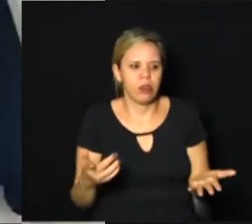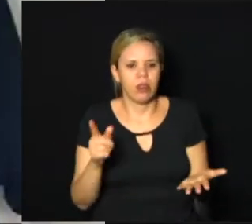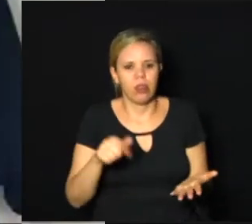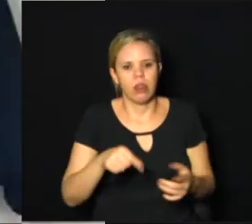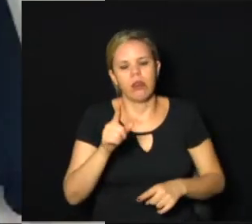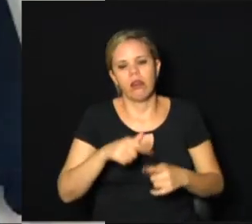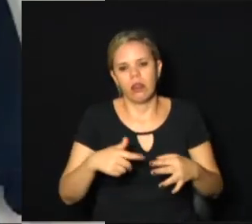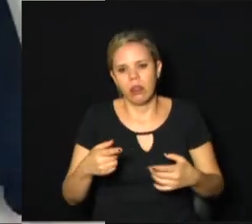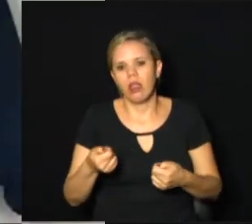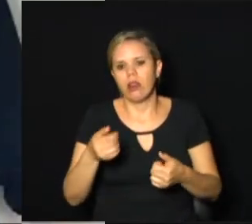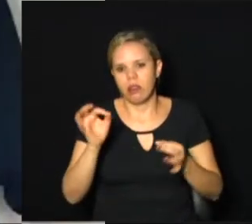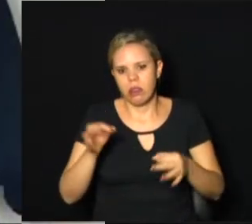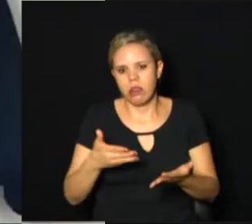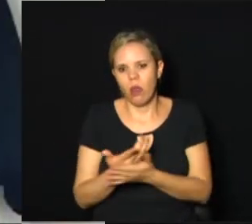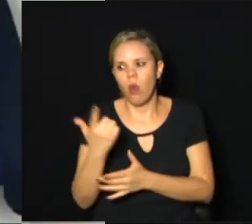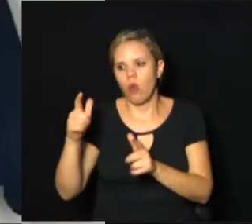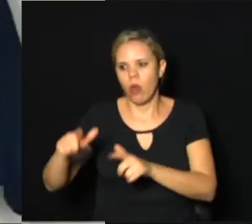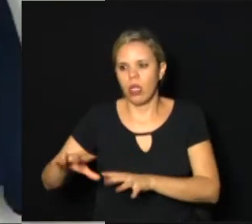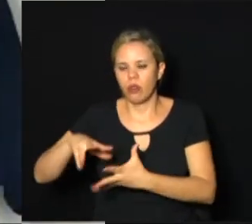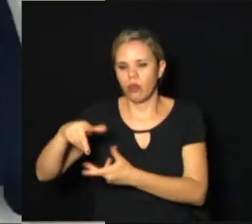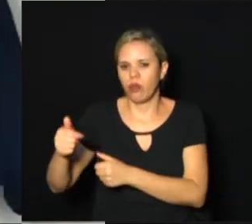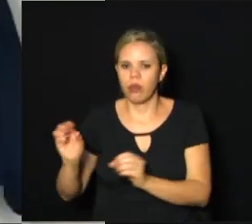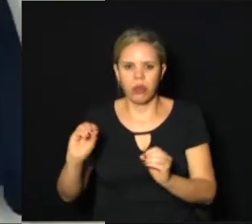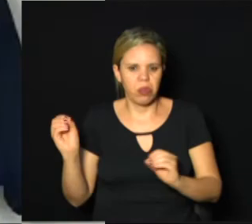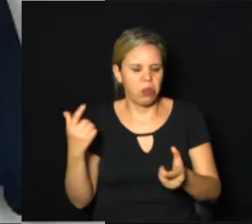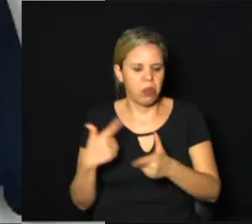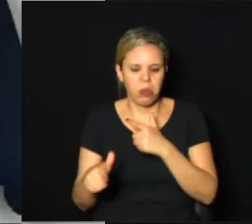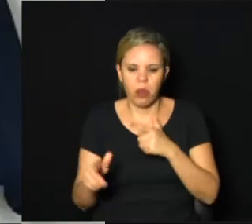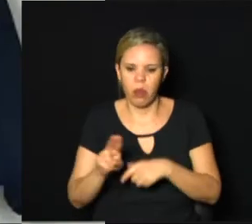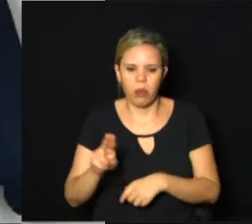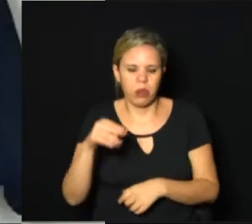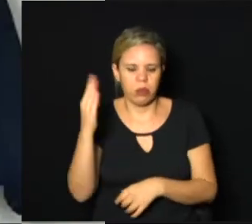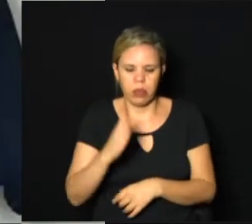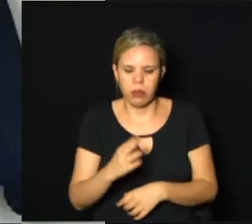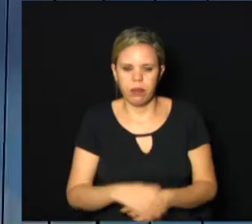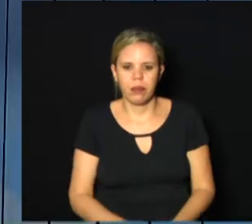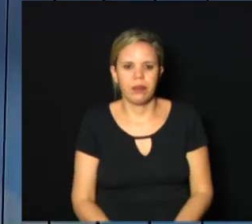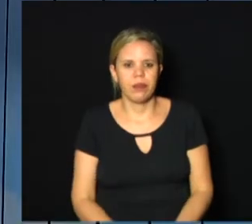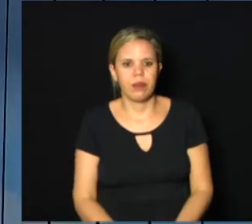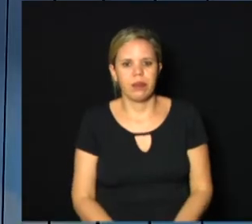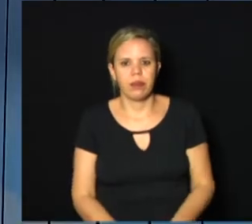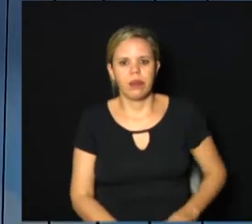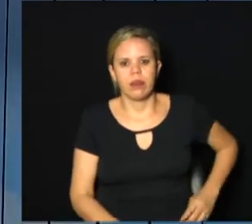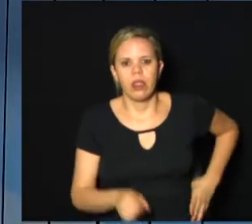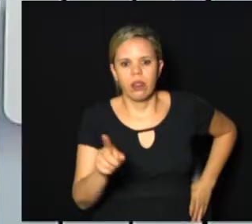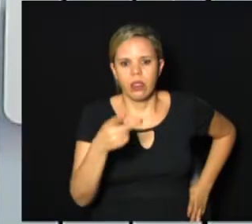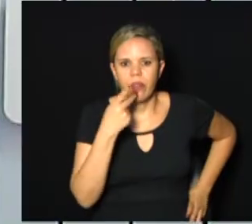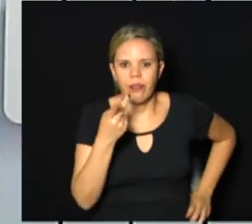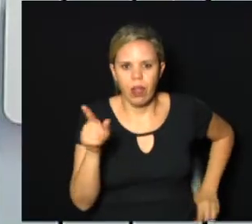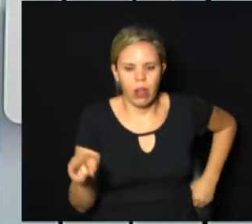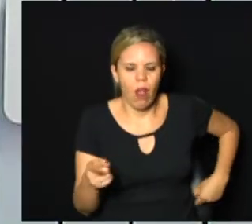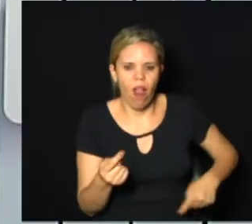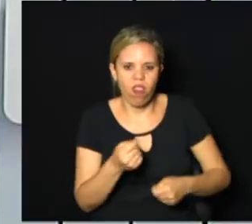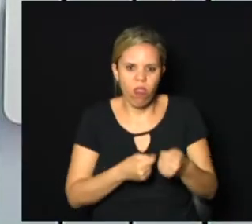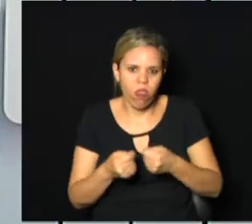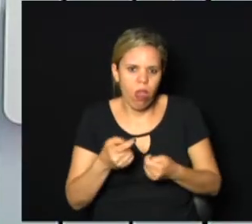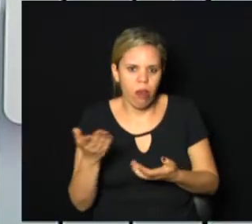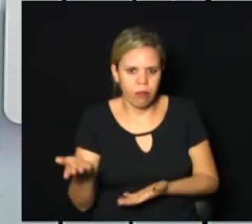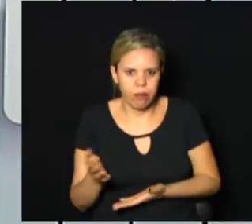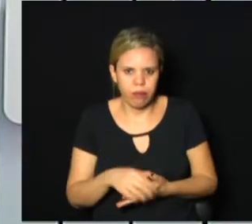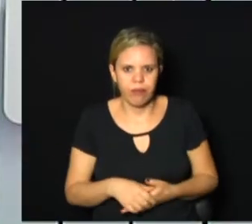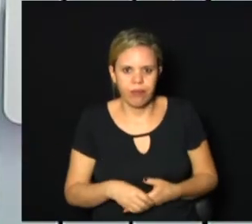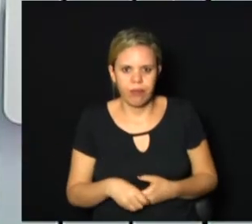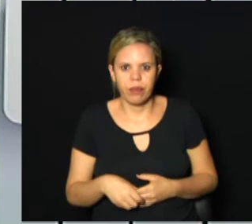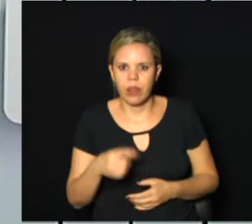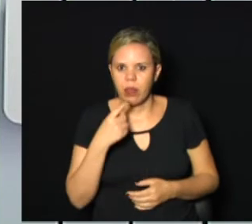instrumentos que deram certo em outros lugares do mundo e que não tem nenhum sentido a gente não usar eles no Brasil. Já que o senhor citou a economia,